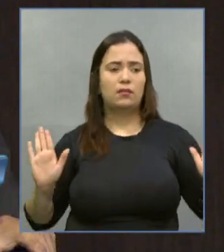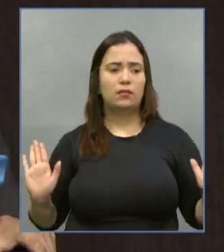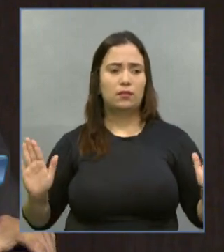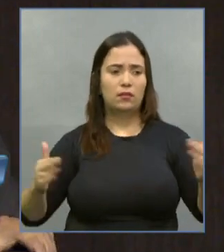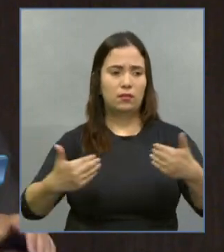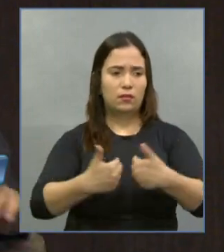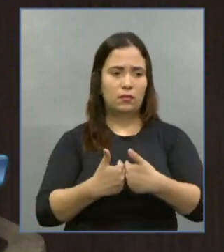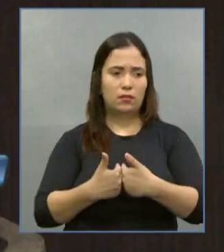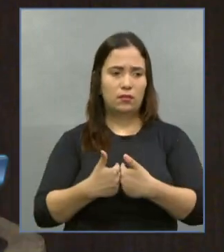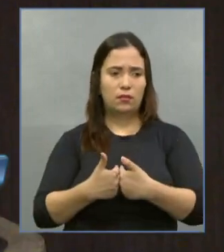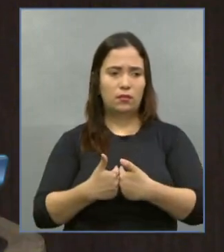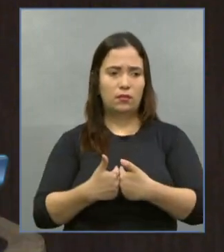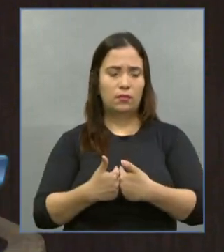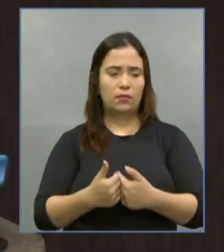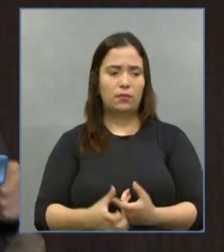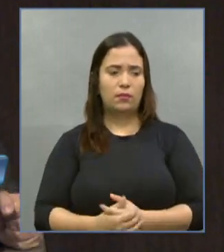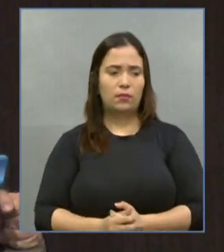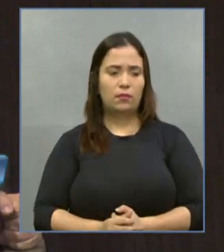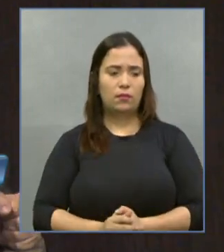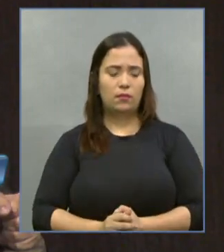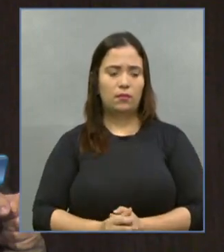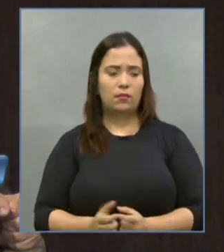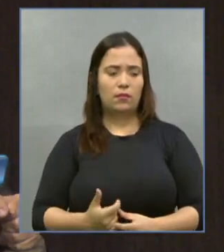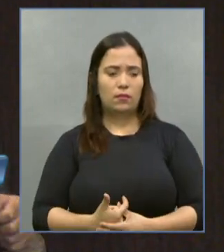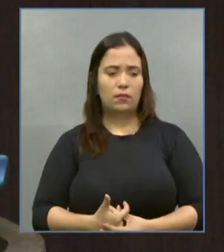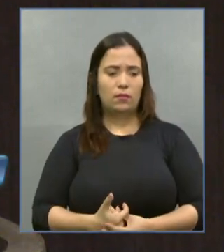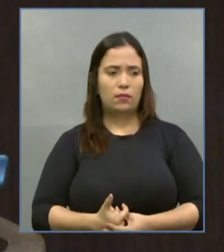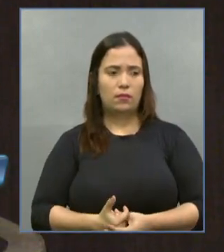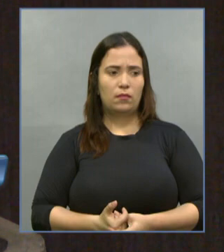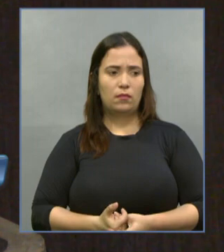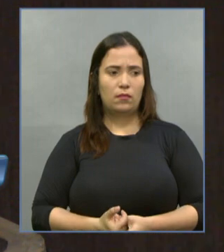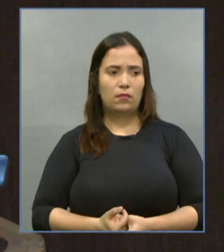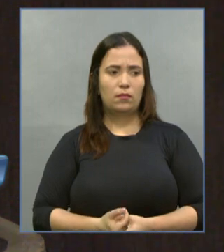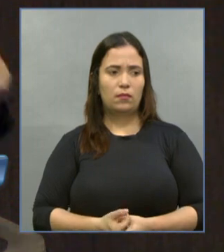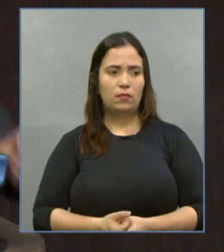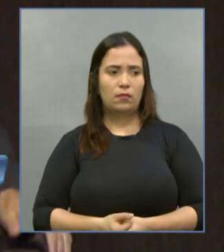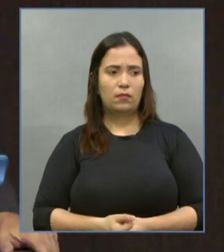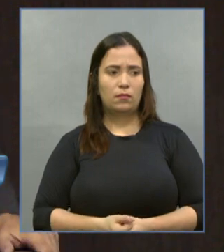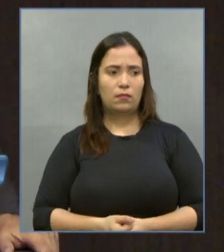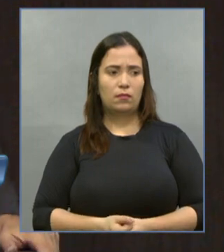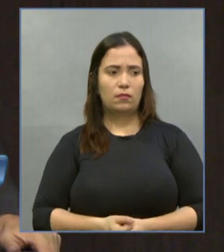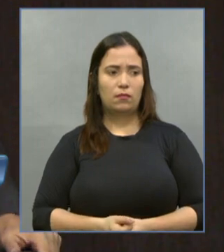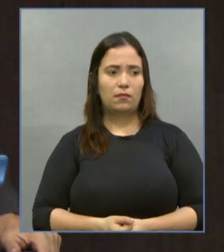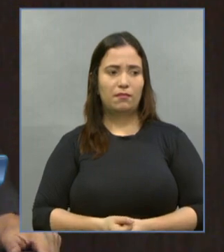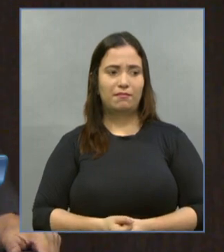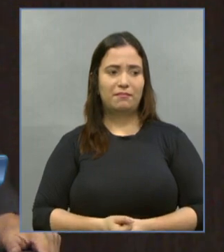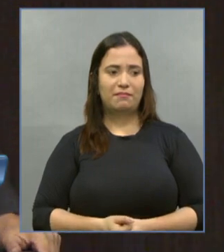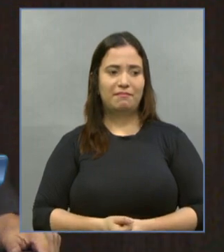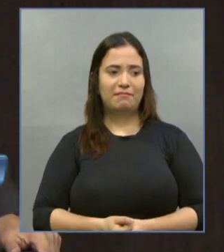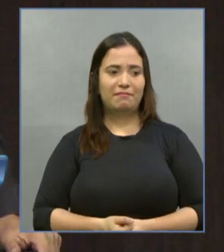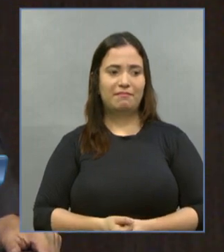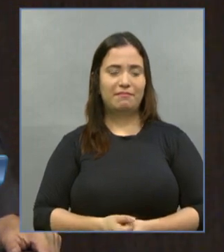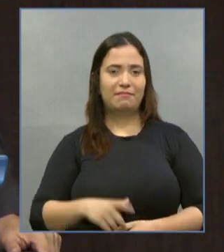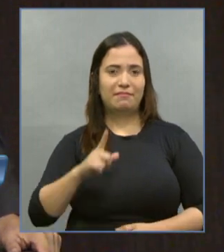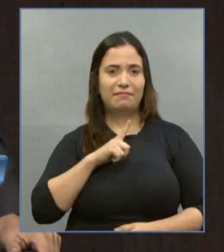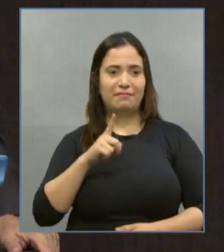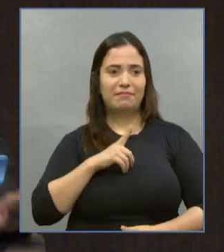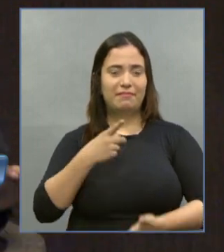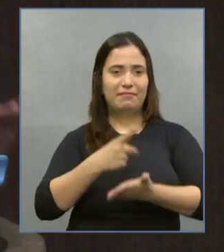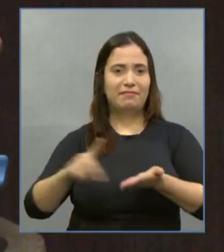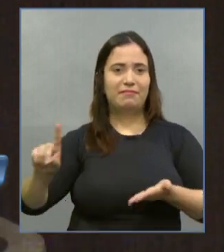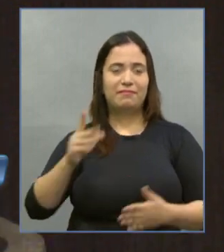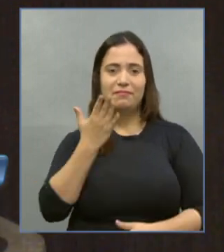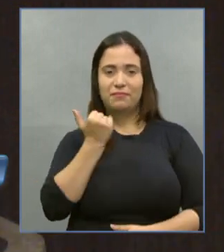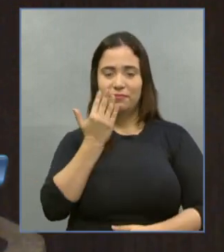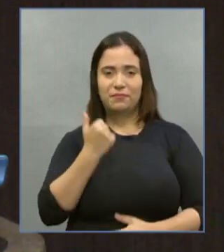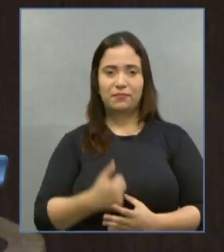que são diagnosticadas com autismo e que também são diagnosticadas com alergias